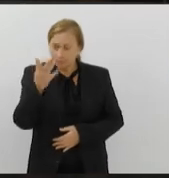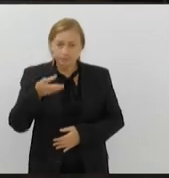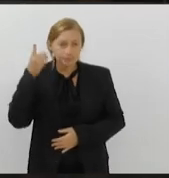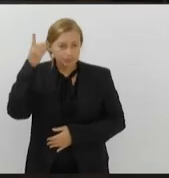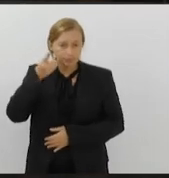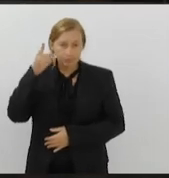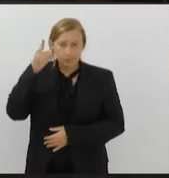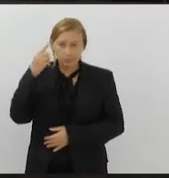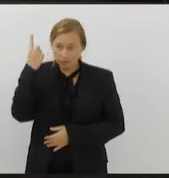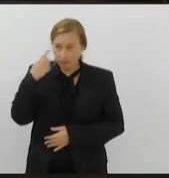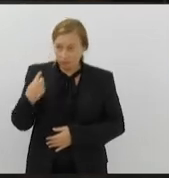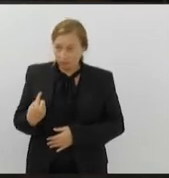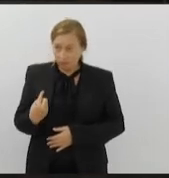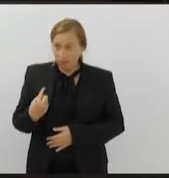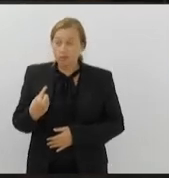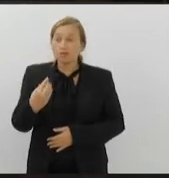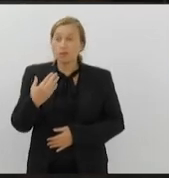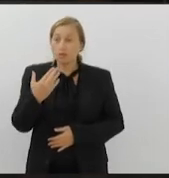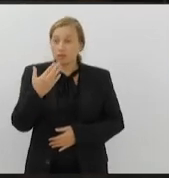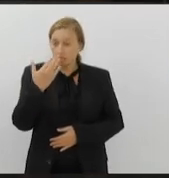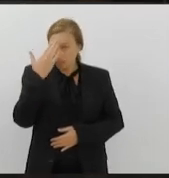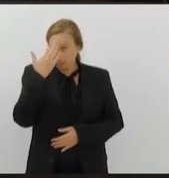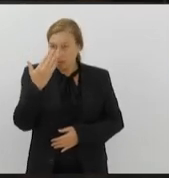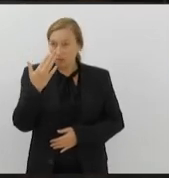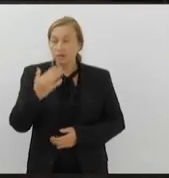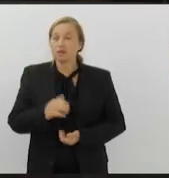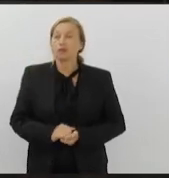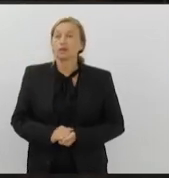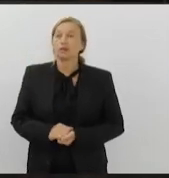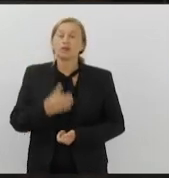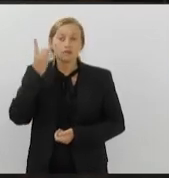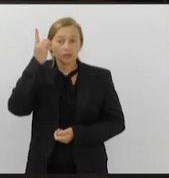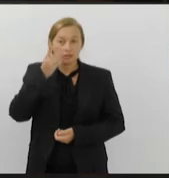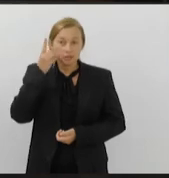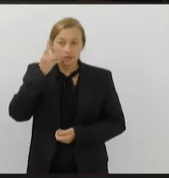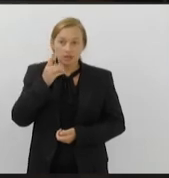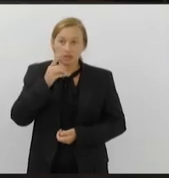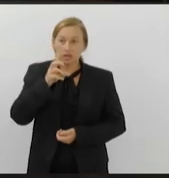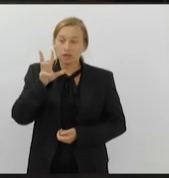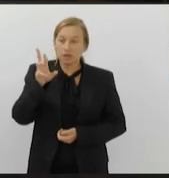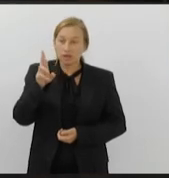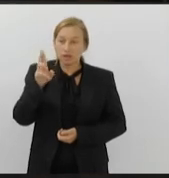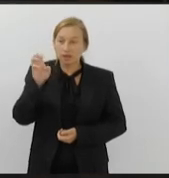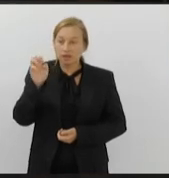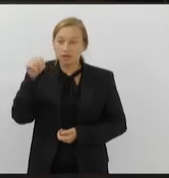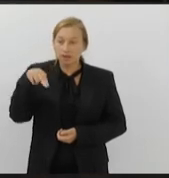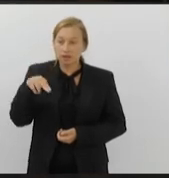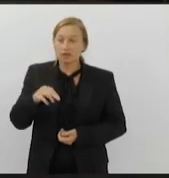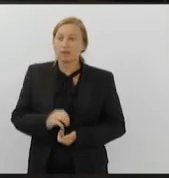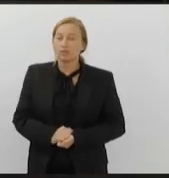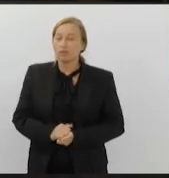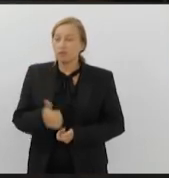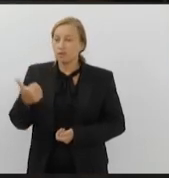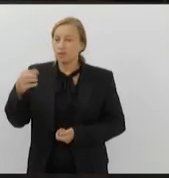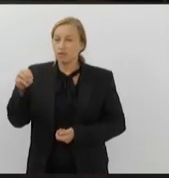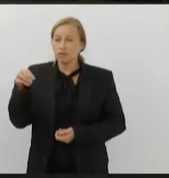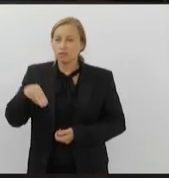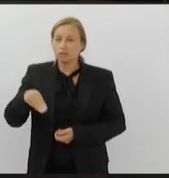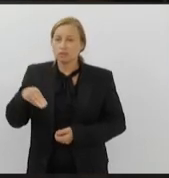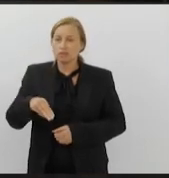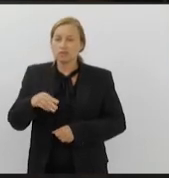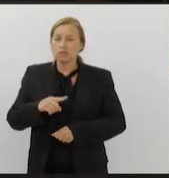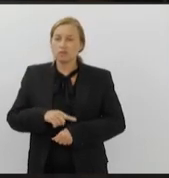Monteiro. Próximo orador inscrito, deputado Renan Jordi. Vossa Excelência dispõe de 10